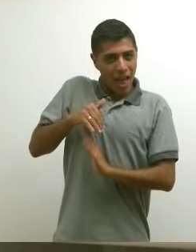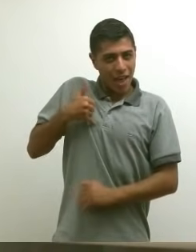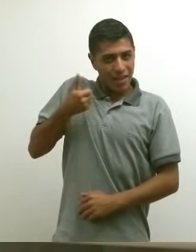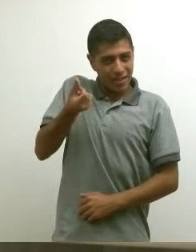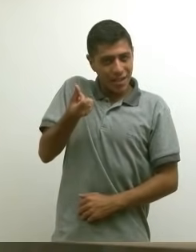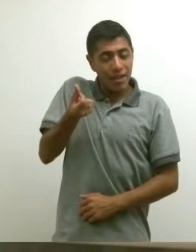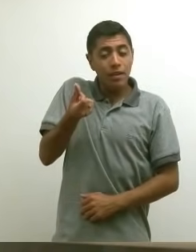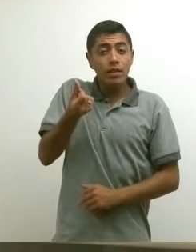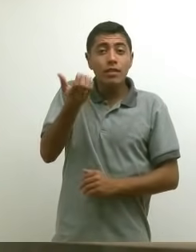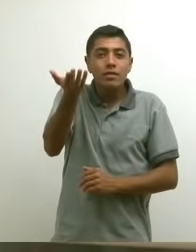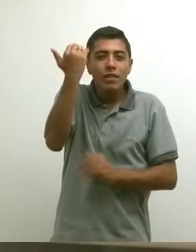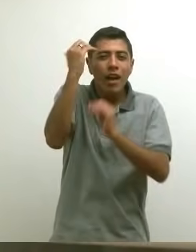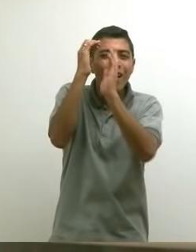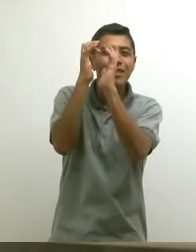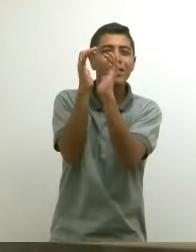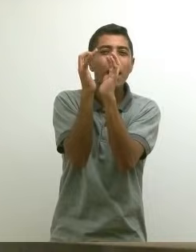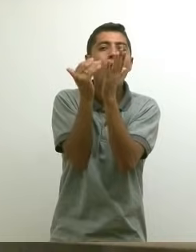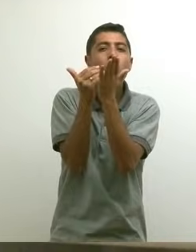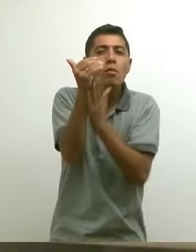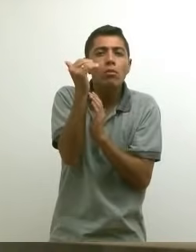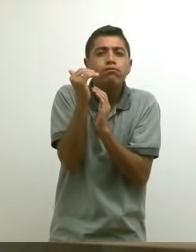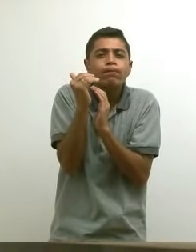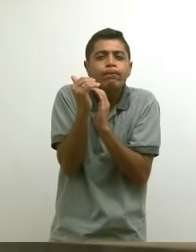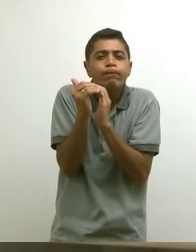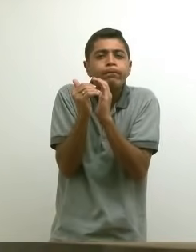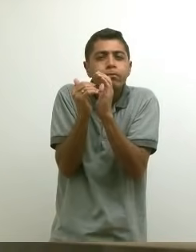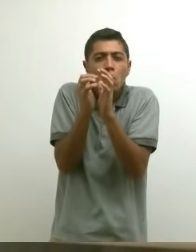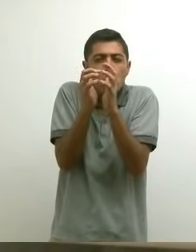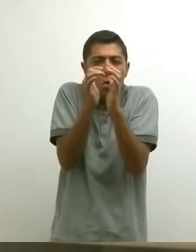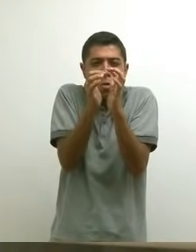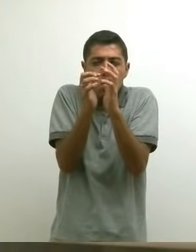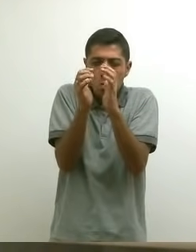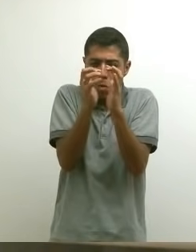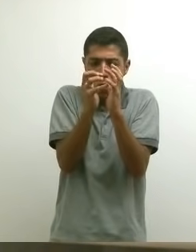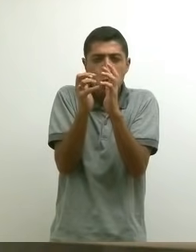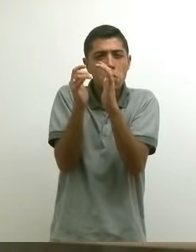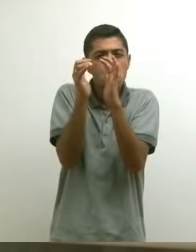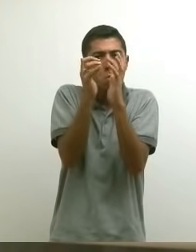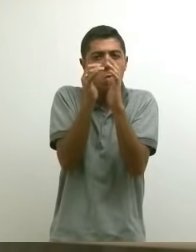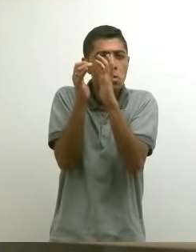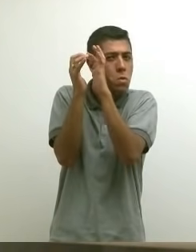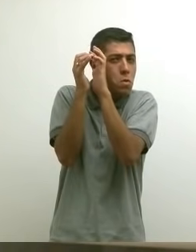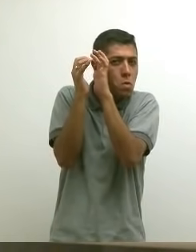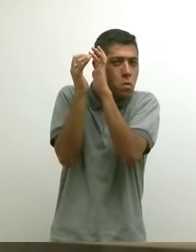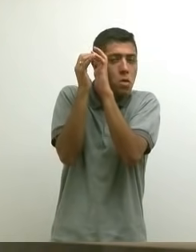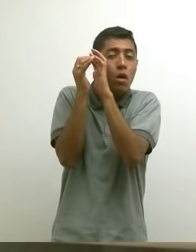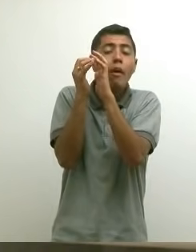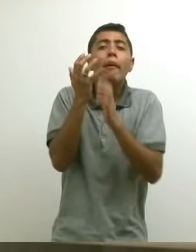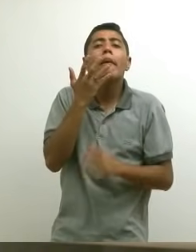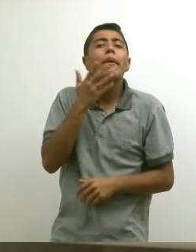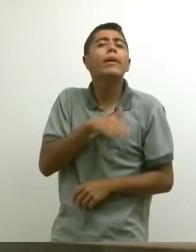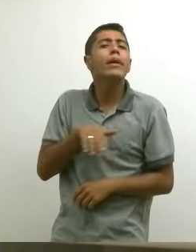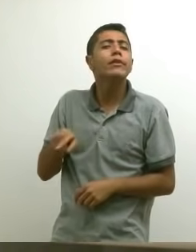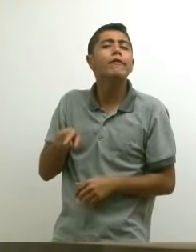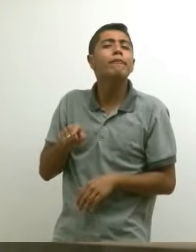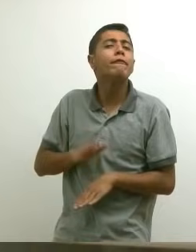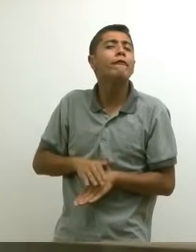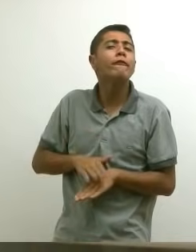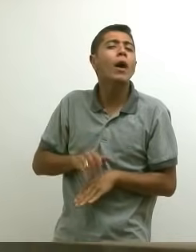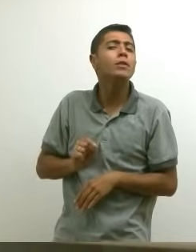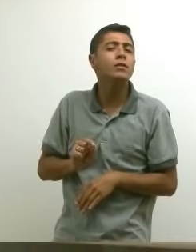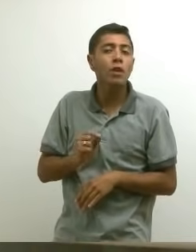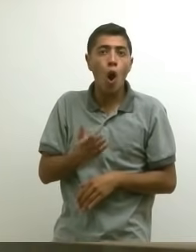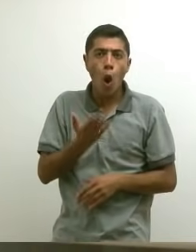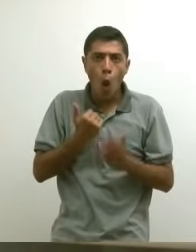a experiência psíquica da criança é muito pouco consciente ela dorme muito e come muito a